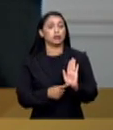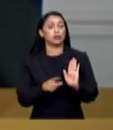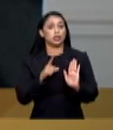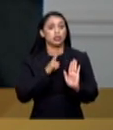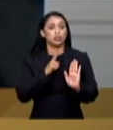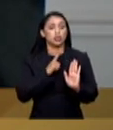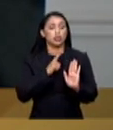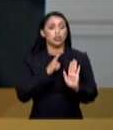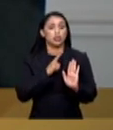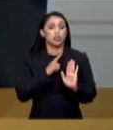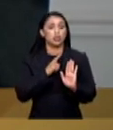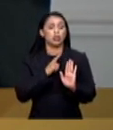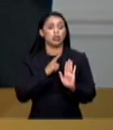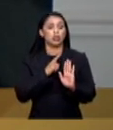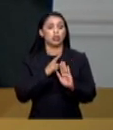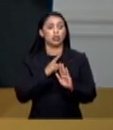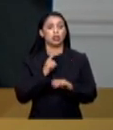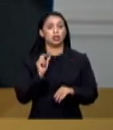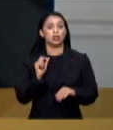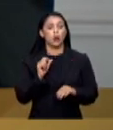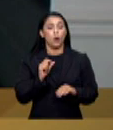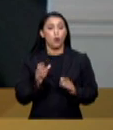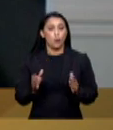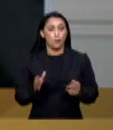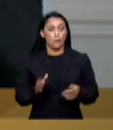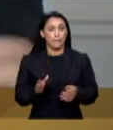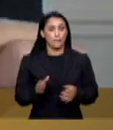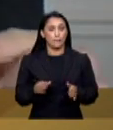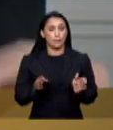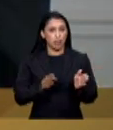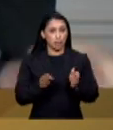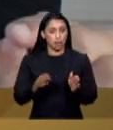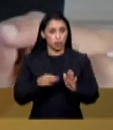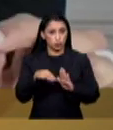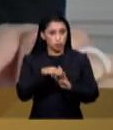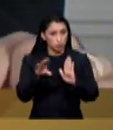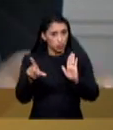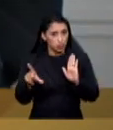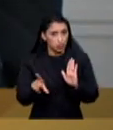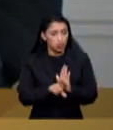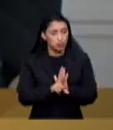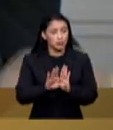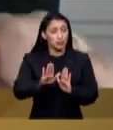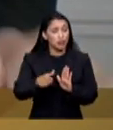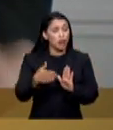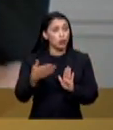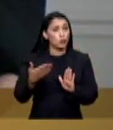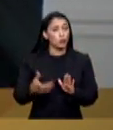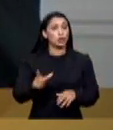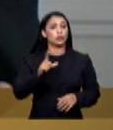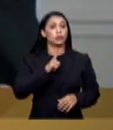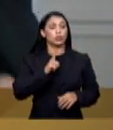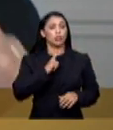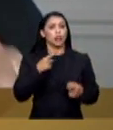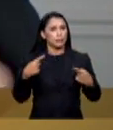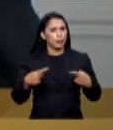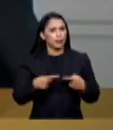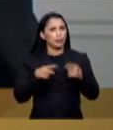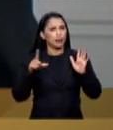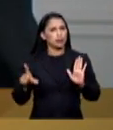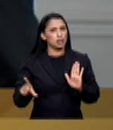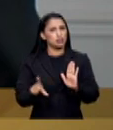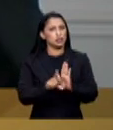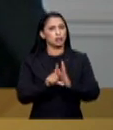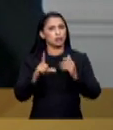restrições e condicionamentos à concessão do pedido liminar, quando nos termos da própria legislação, desse